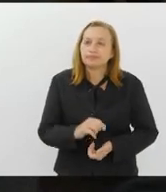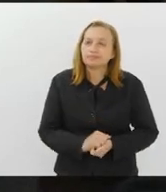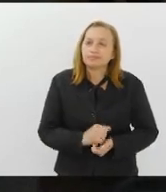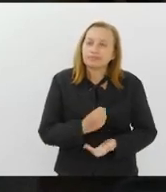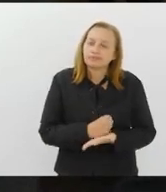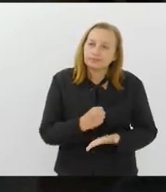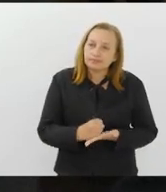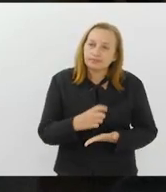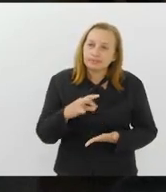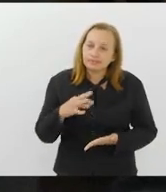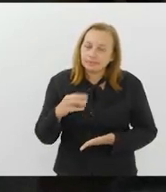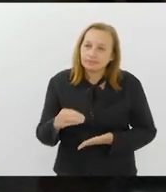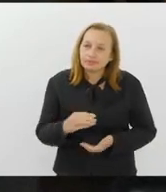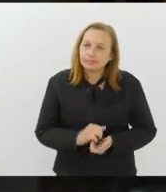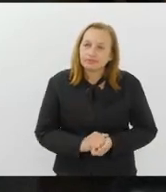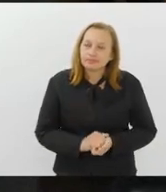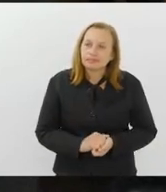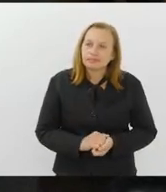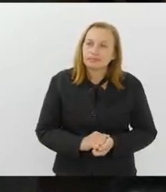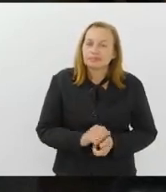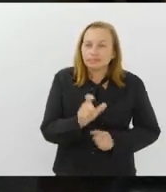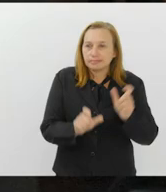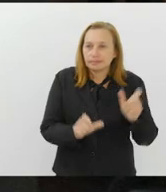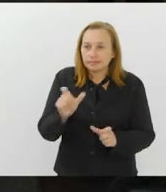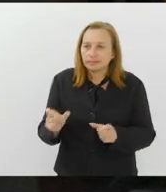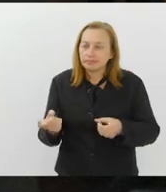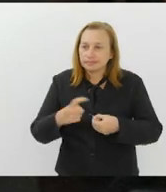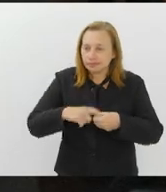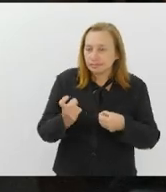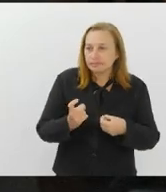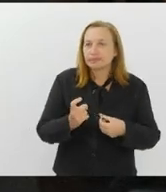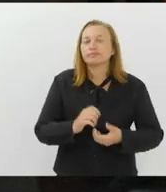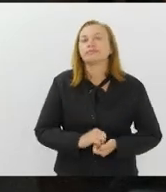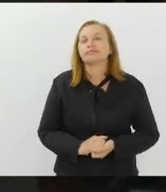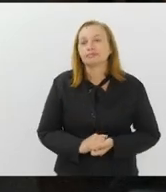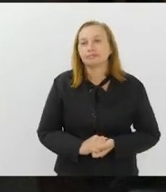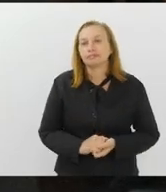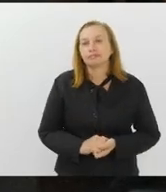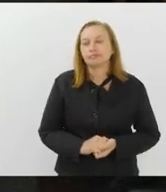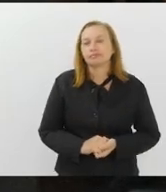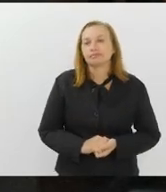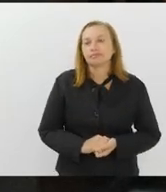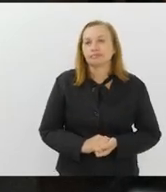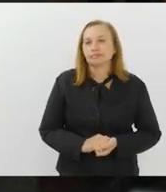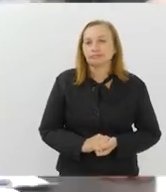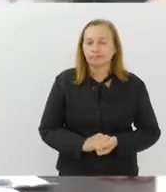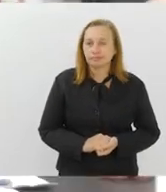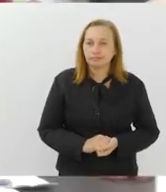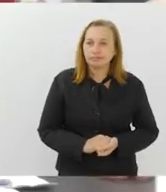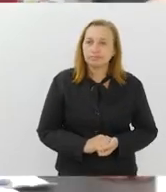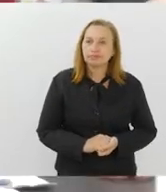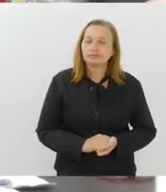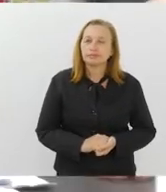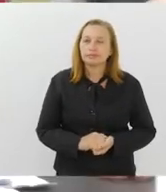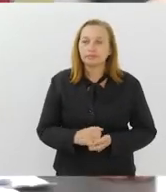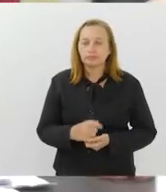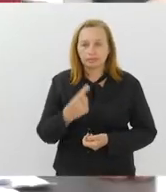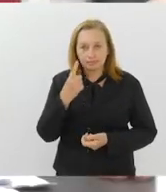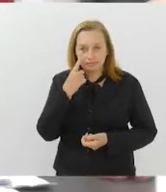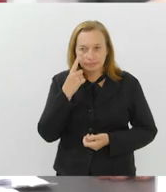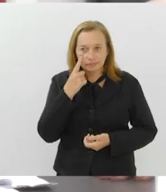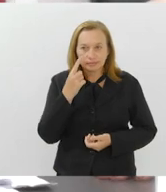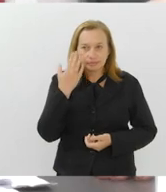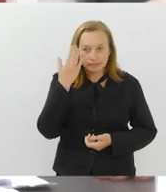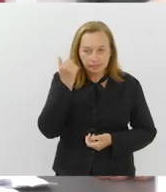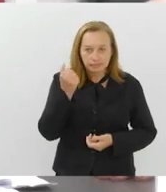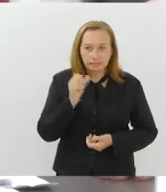contrato como um todo e as pessoas como todas elas vinculadas a ele saírem do plano. E dado o cenário atual que nós estamos vivendo, agora sabendo